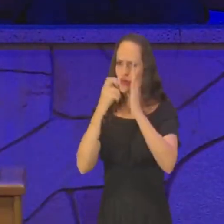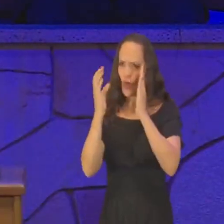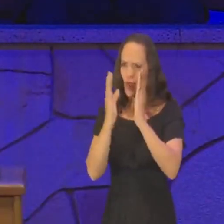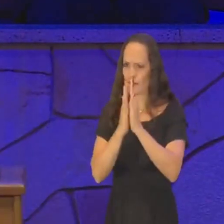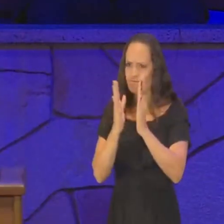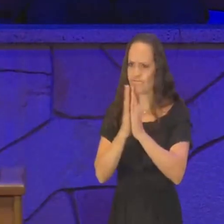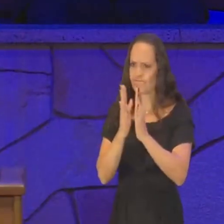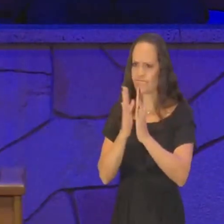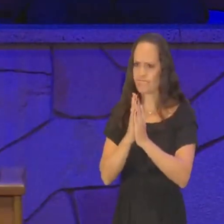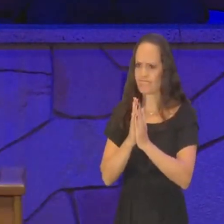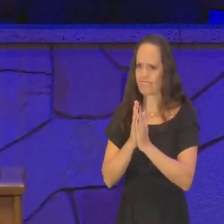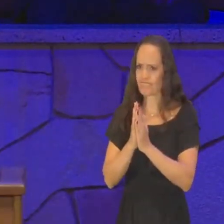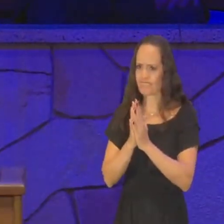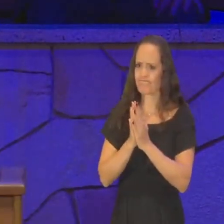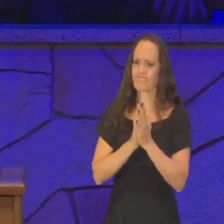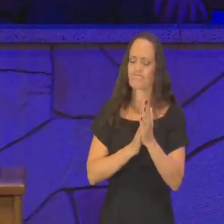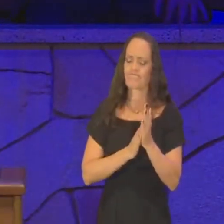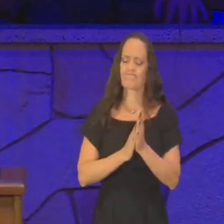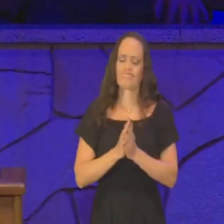olhos.